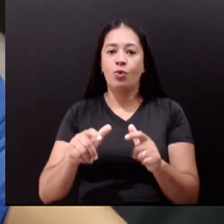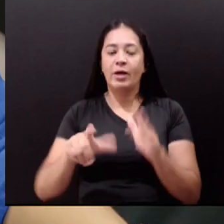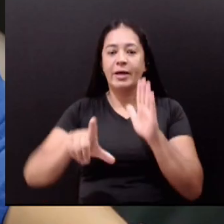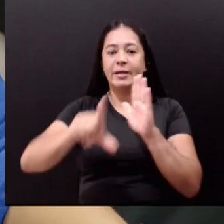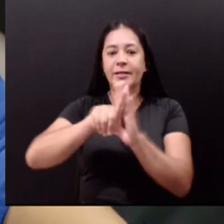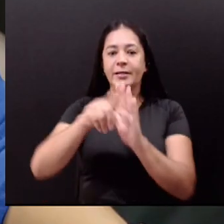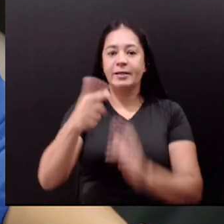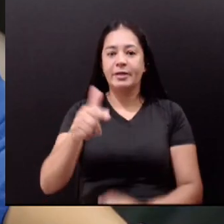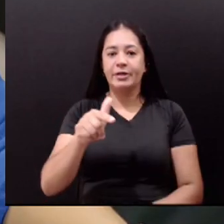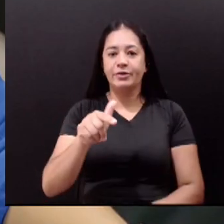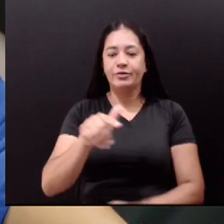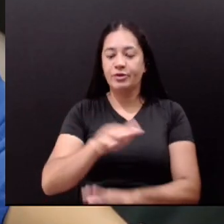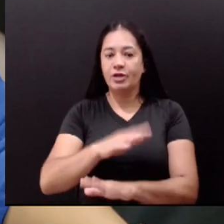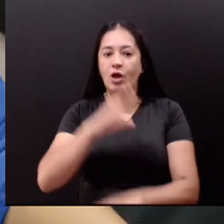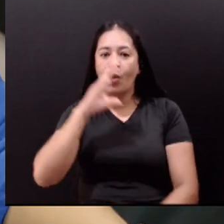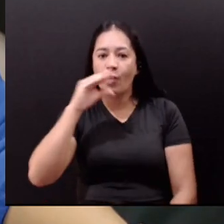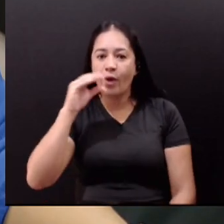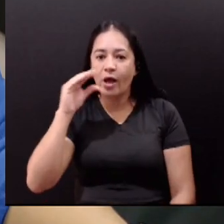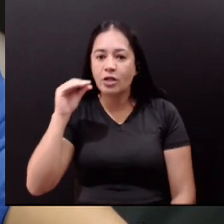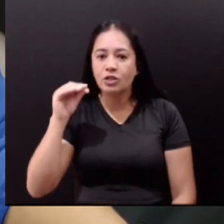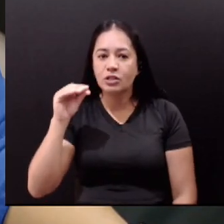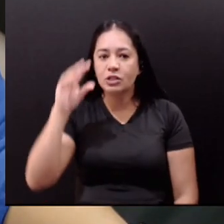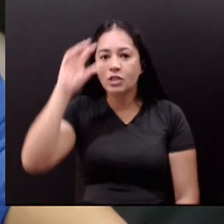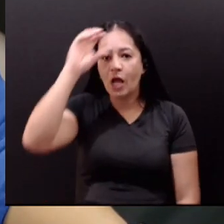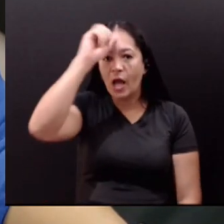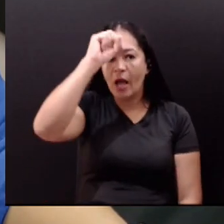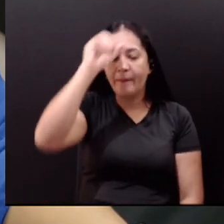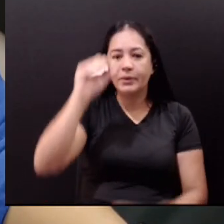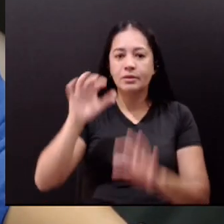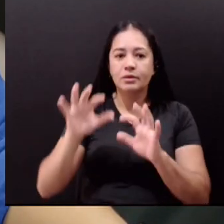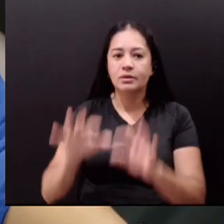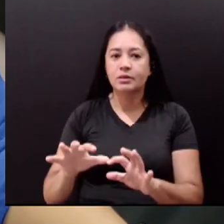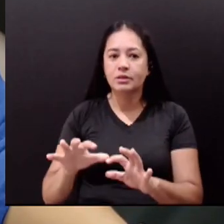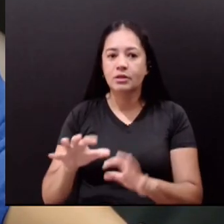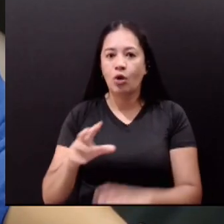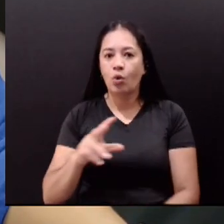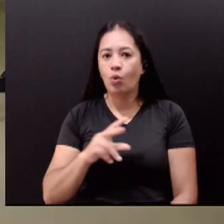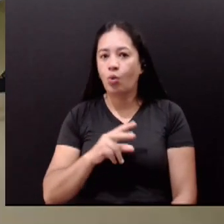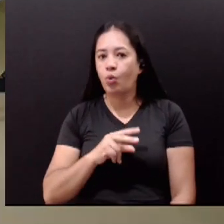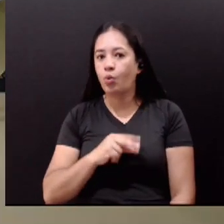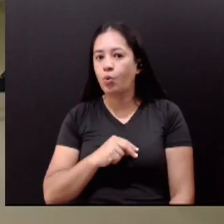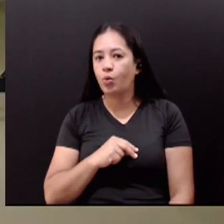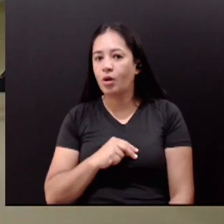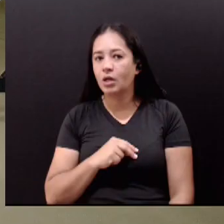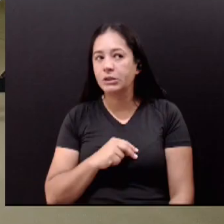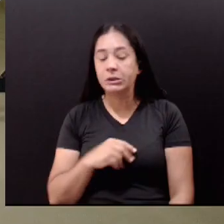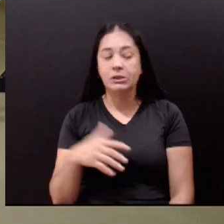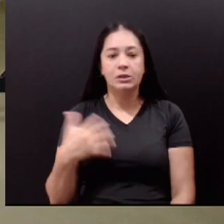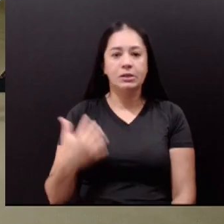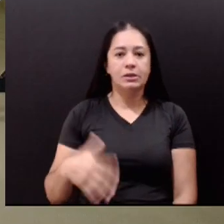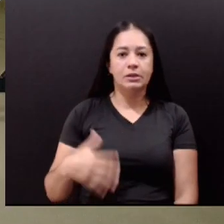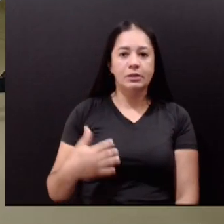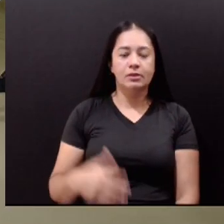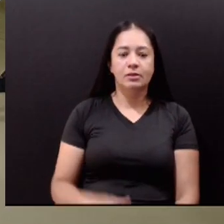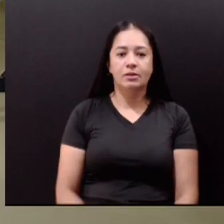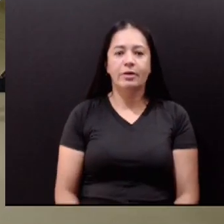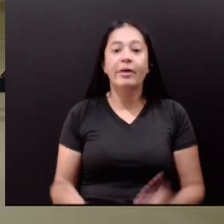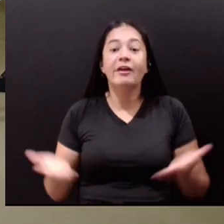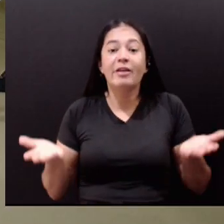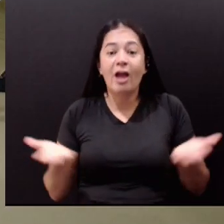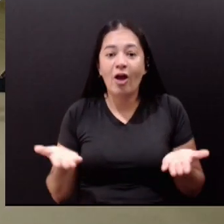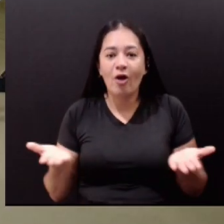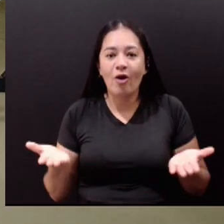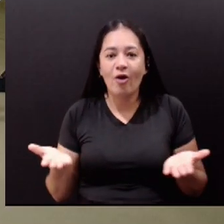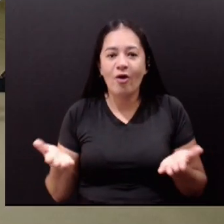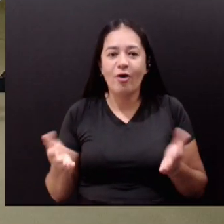estão aprendendo isso. Nossa, Érica, e então, e agora? Sobre a terra sem lei, a